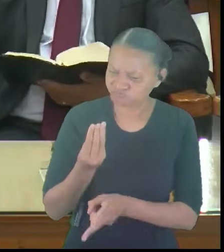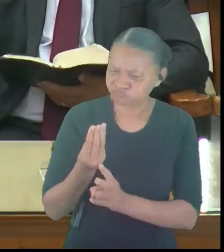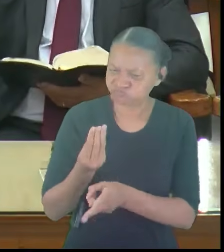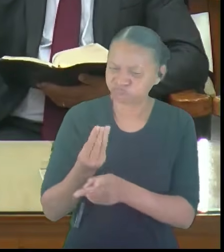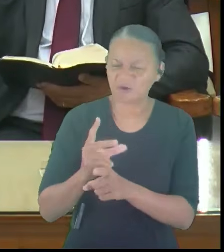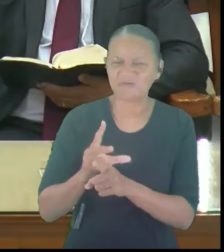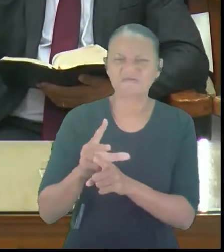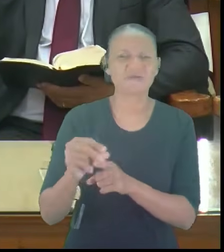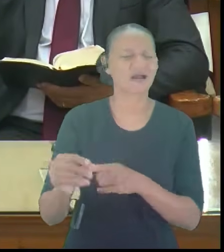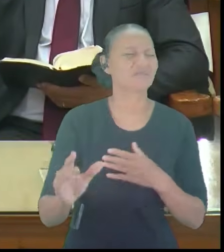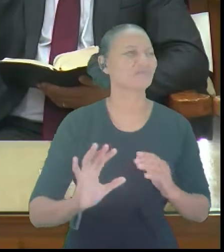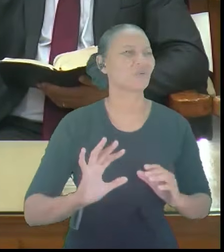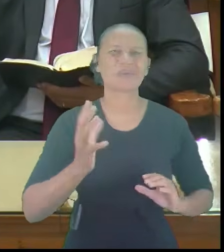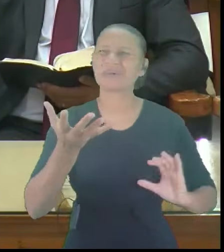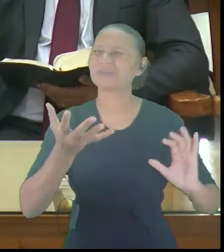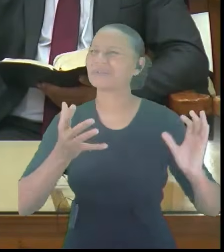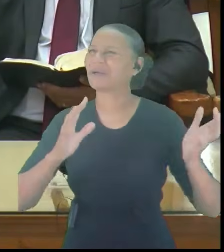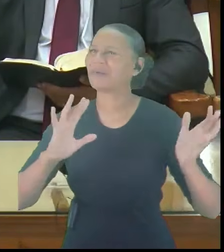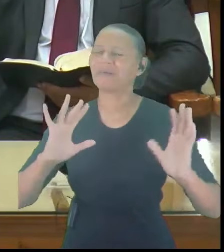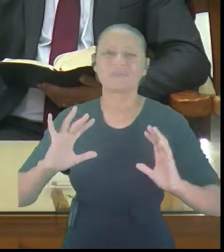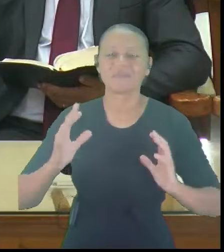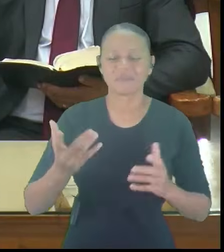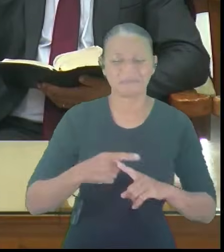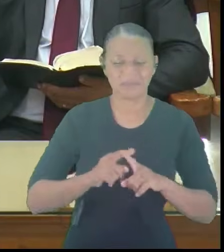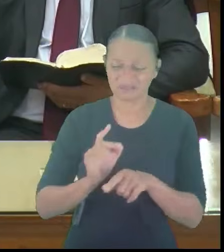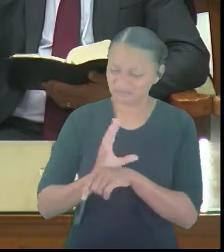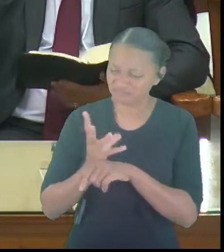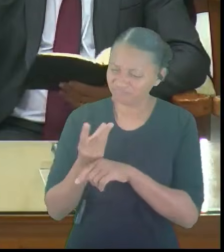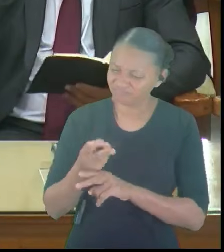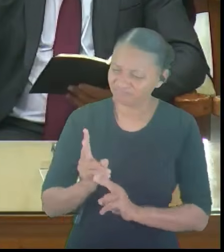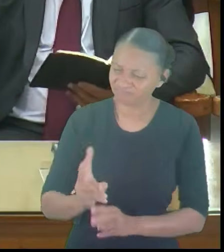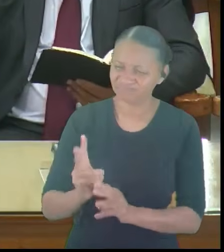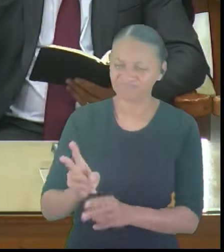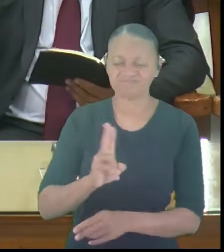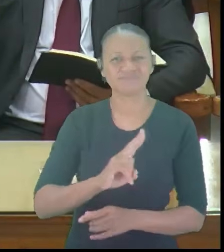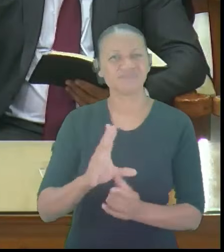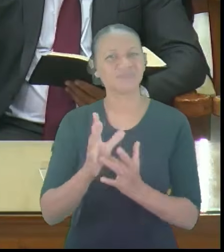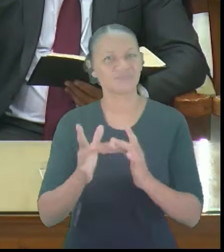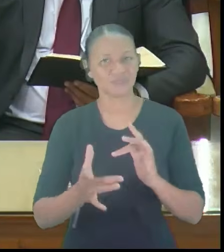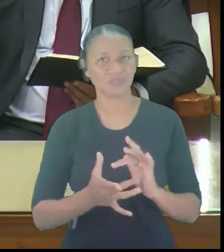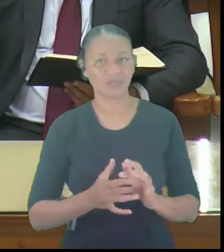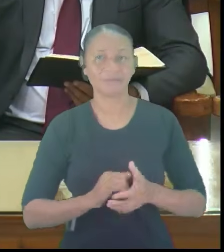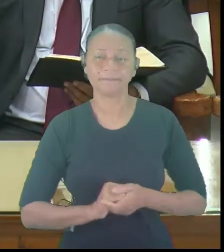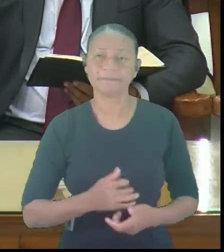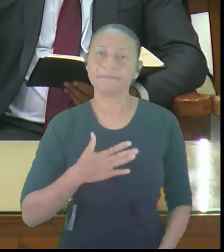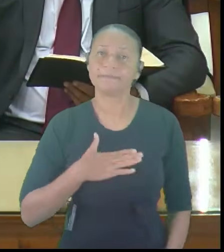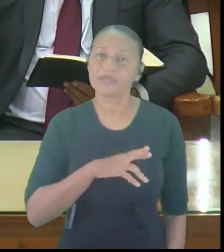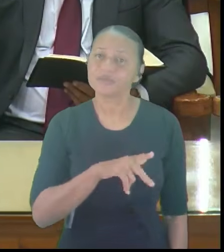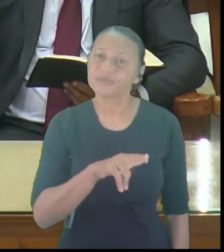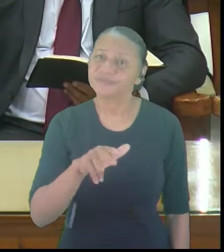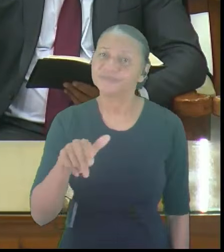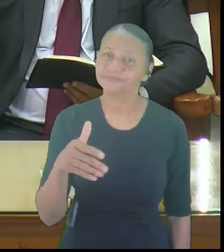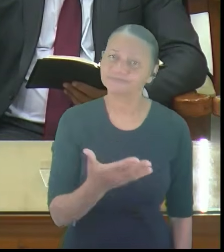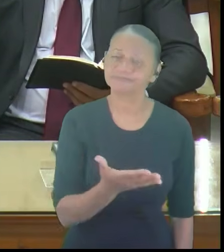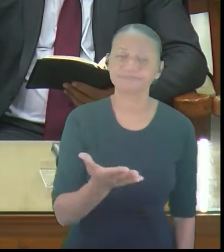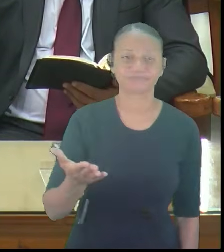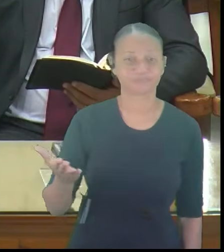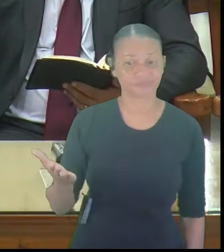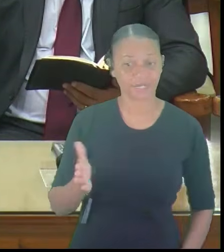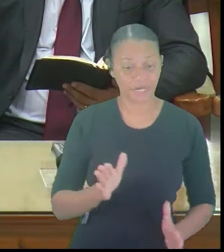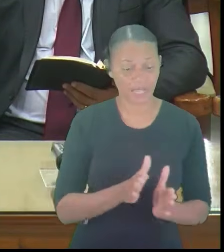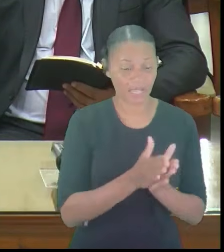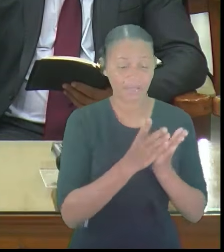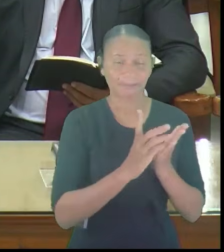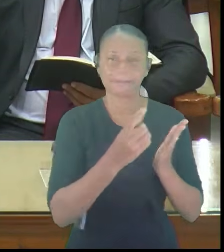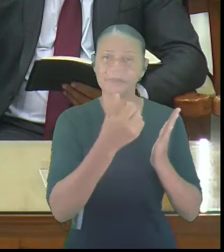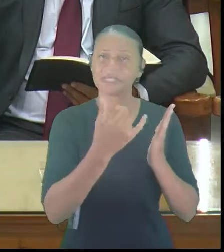igreja seguirá caminhando vitoriosa em nome de Jesus. Meus irmãos, e a Bíblia diz